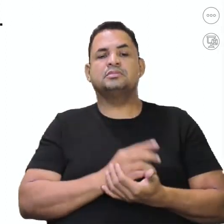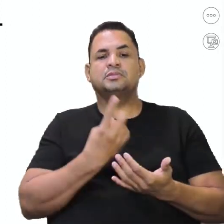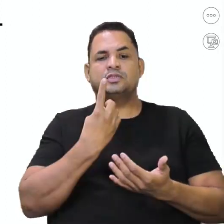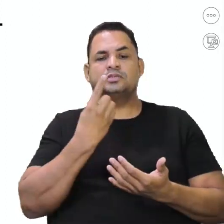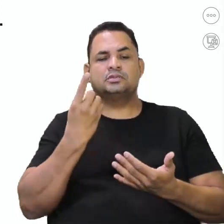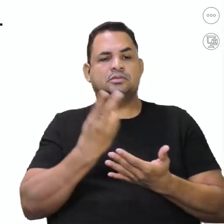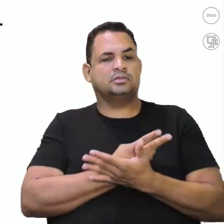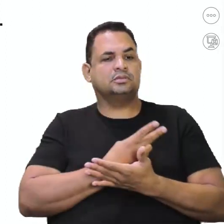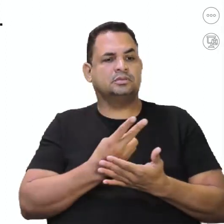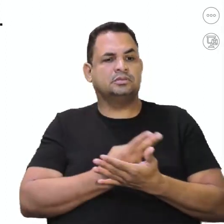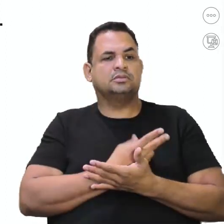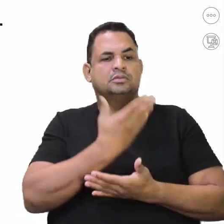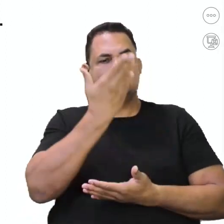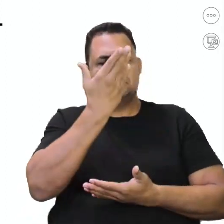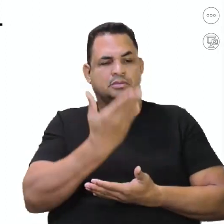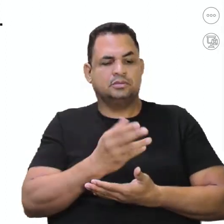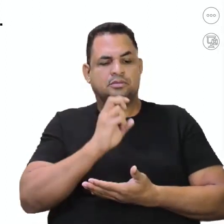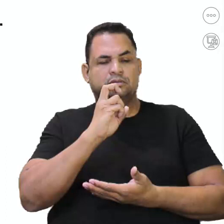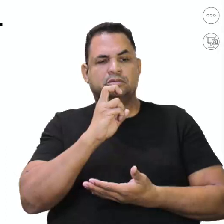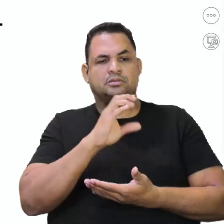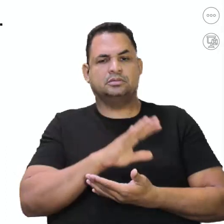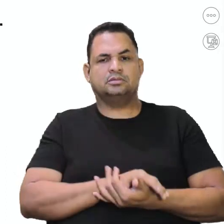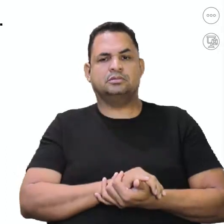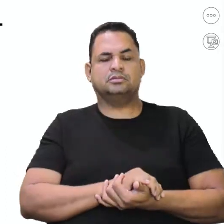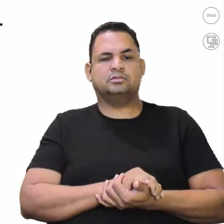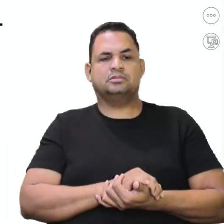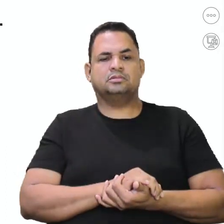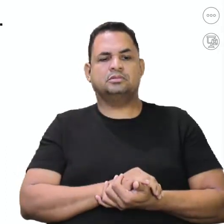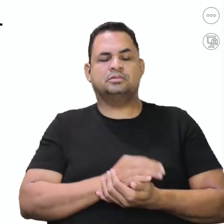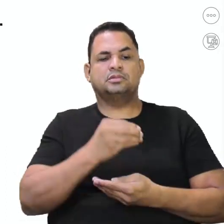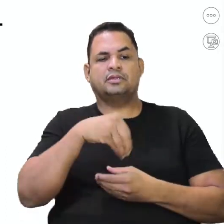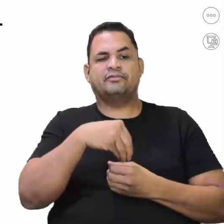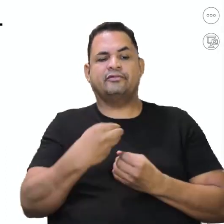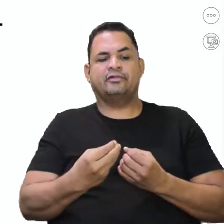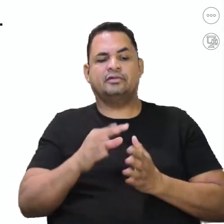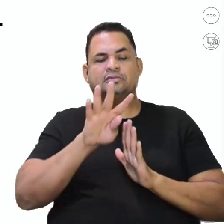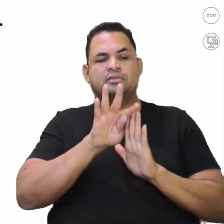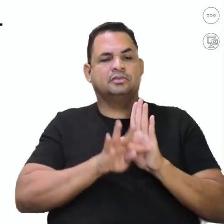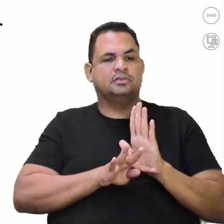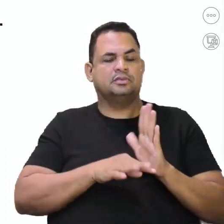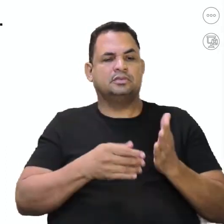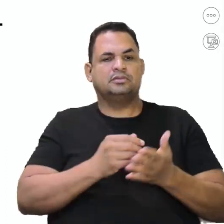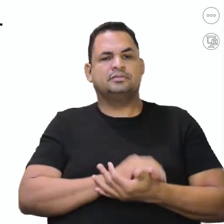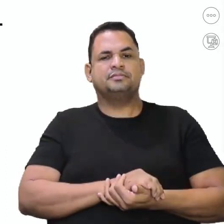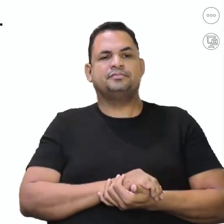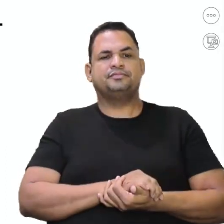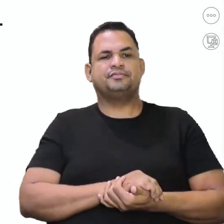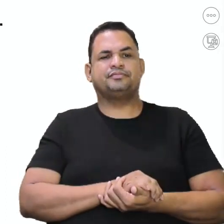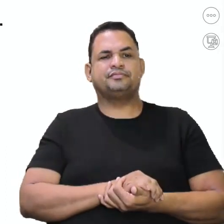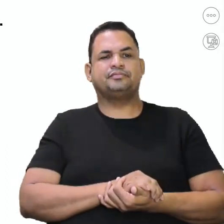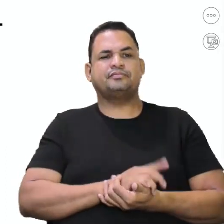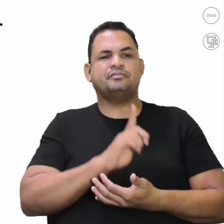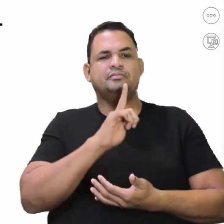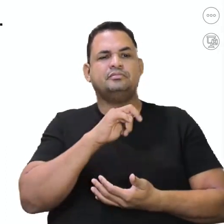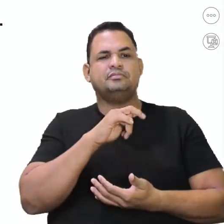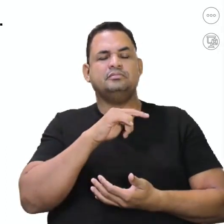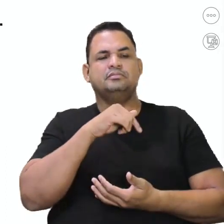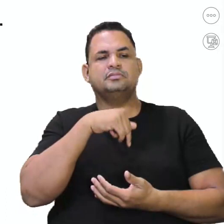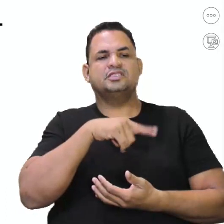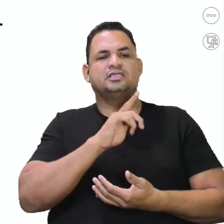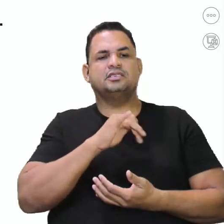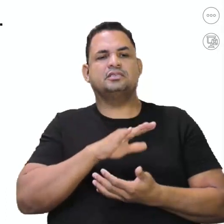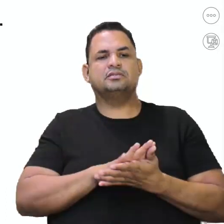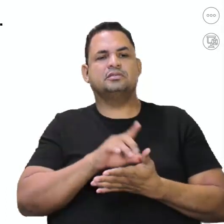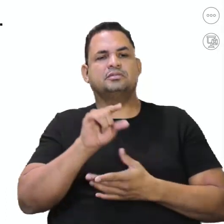porque uma aqui, dessas 5, não está no texto. Então, eu leio aqui. Quino é o apelido de